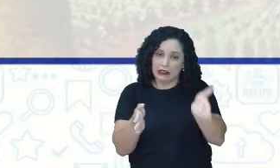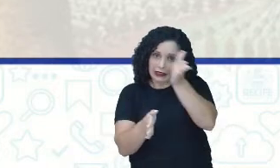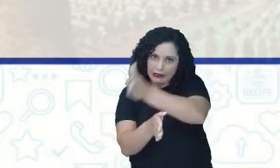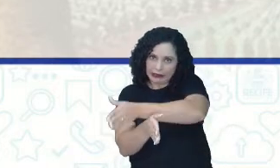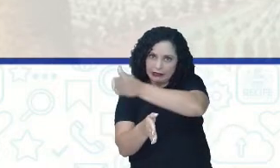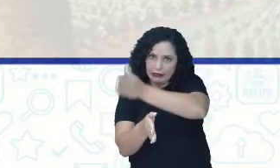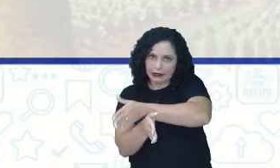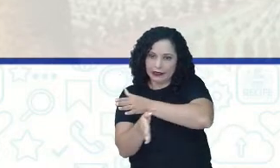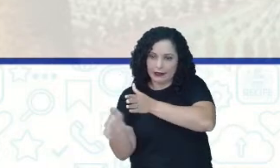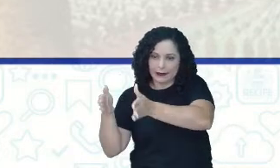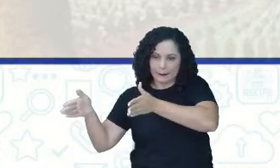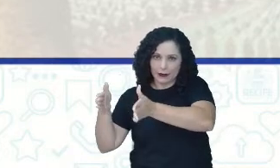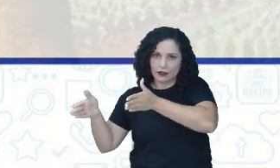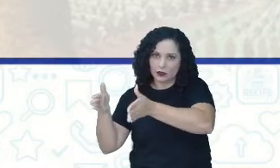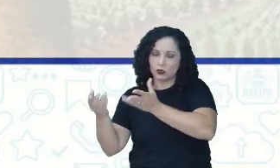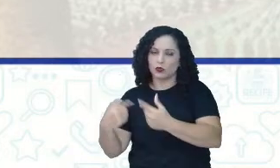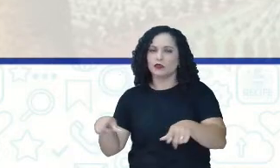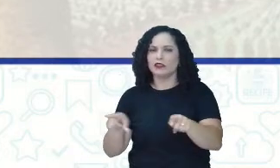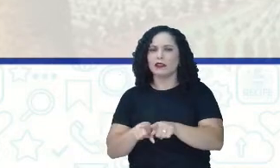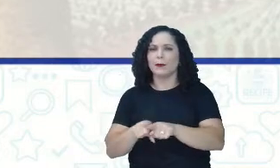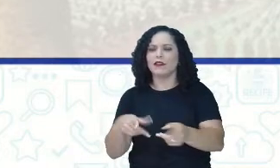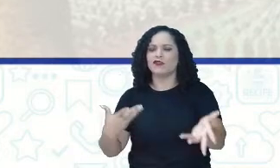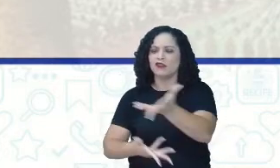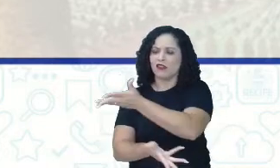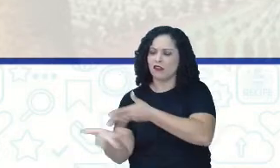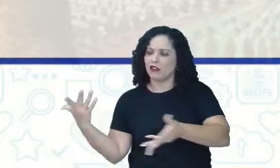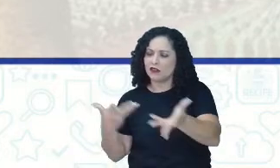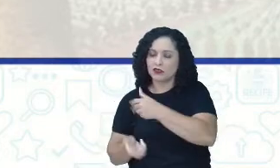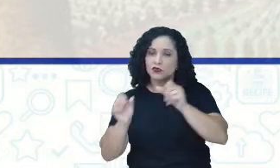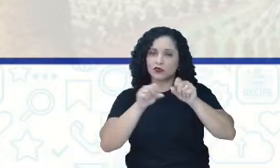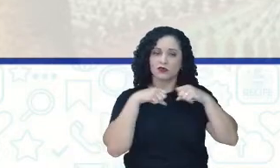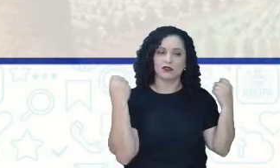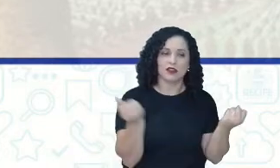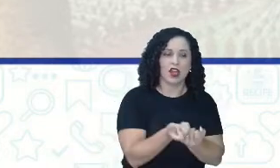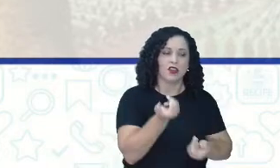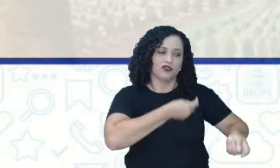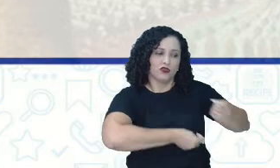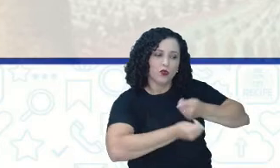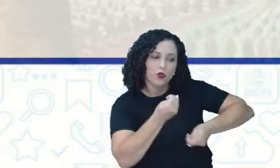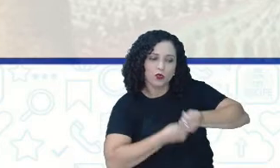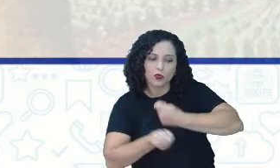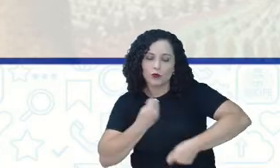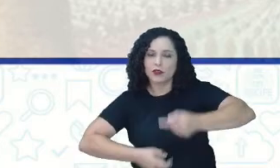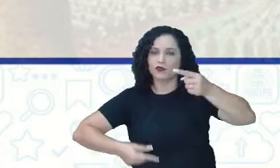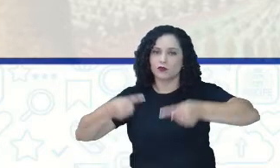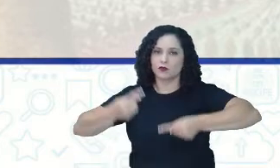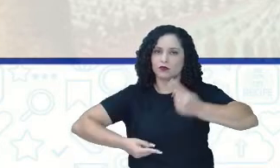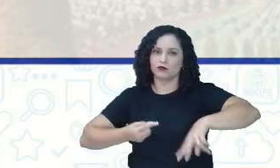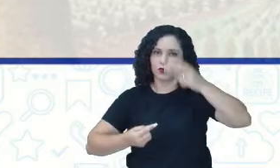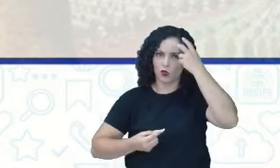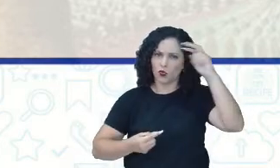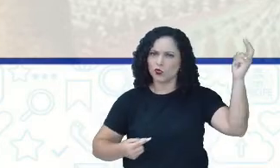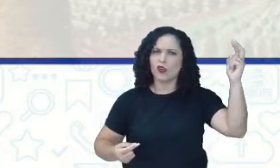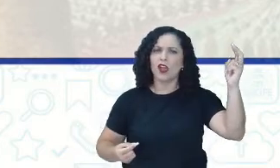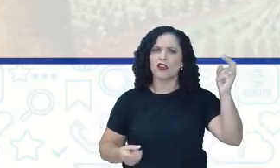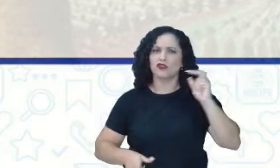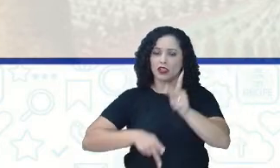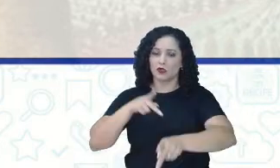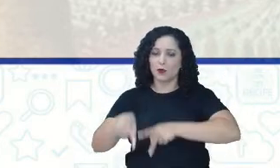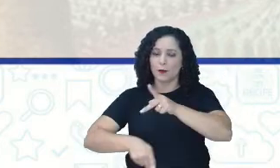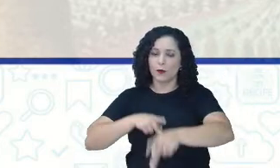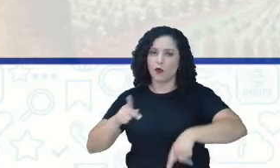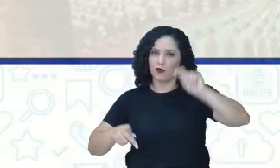abolição da escravidão, como também nas relações sociais, econômicas, políticas e culturais, as quais a população negra